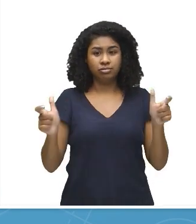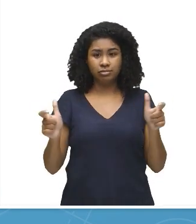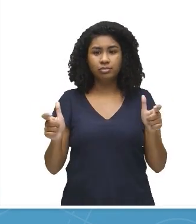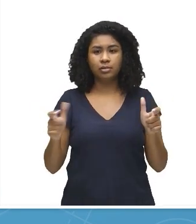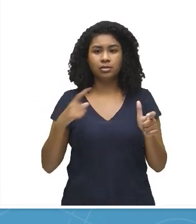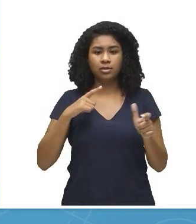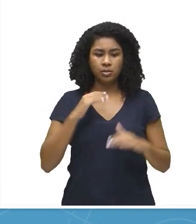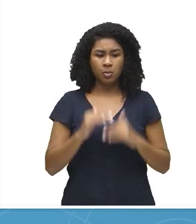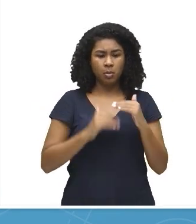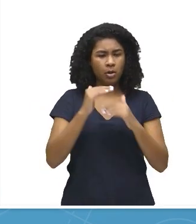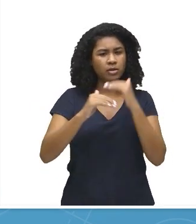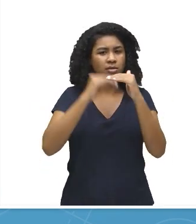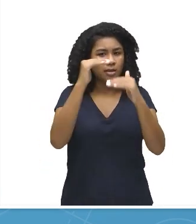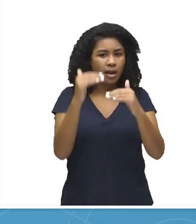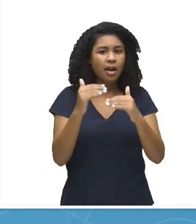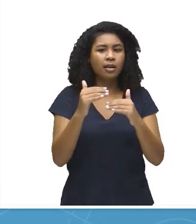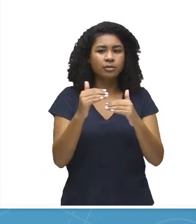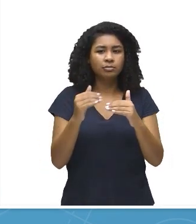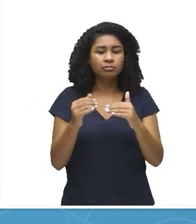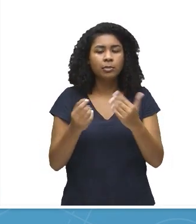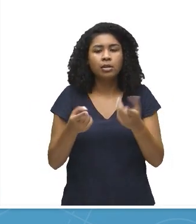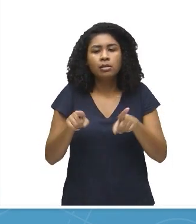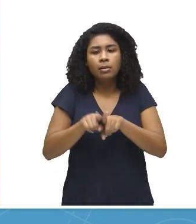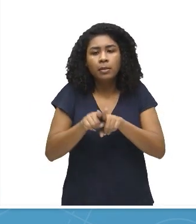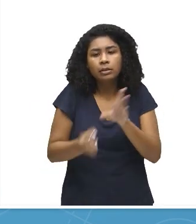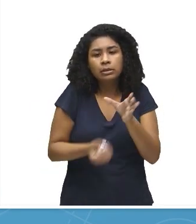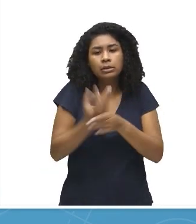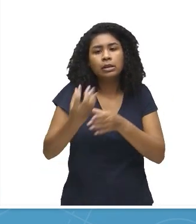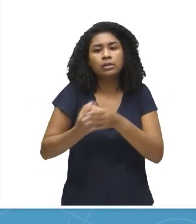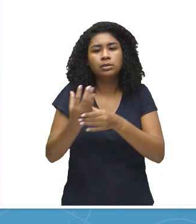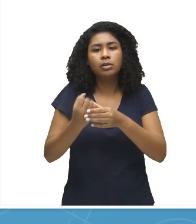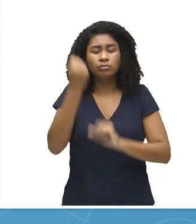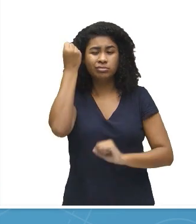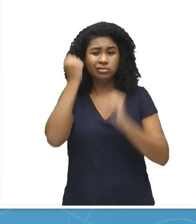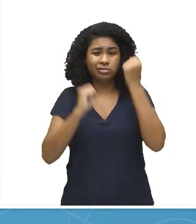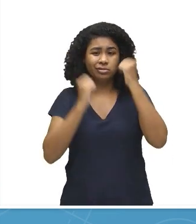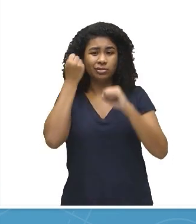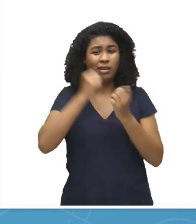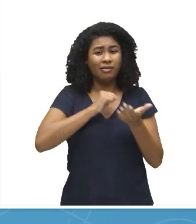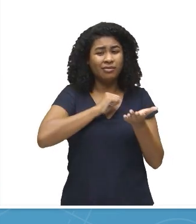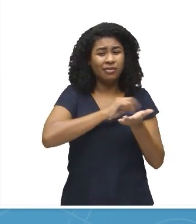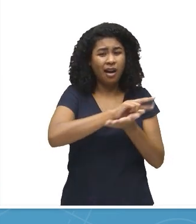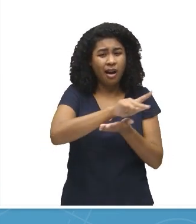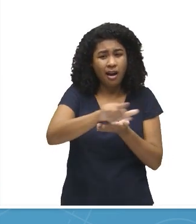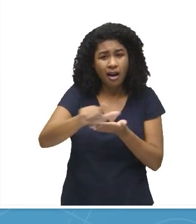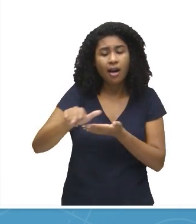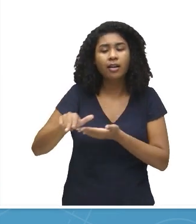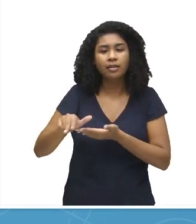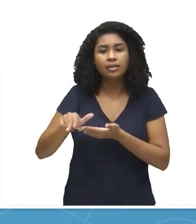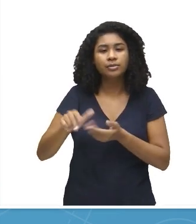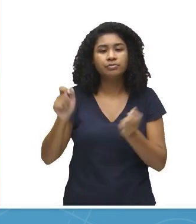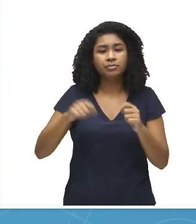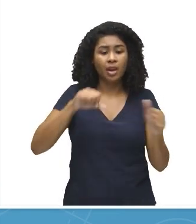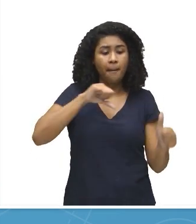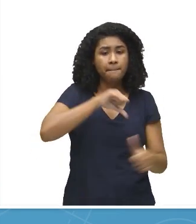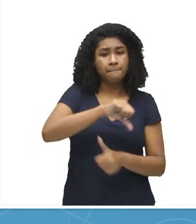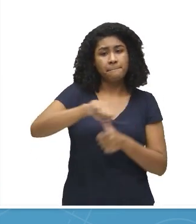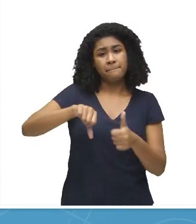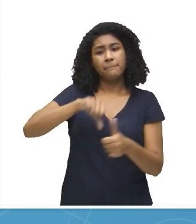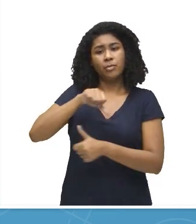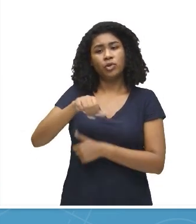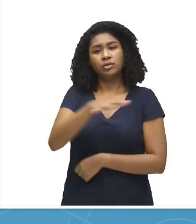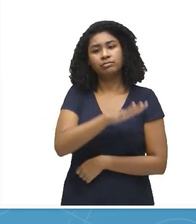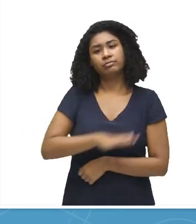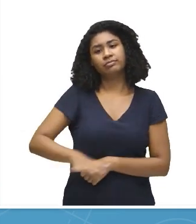de urbanização, com a chegada das indústrias, tudo isso provocando diversas mudanças no